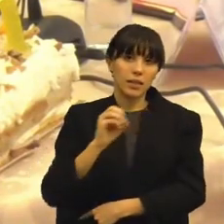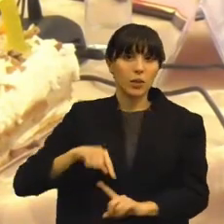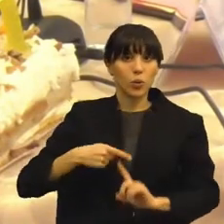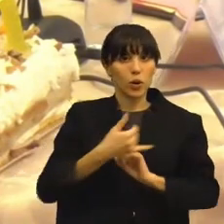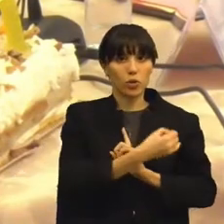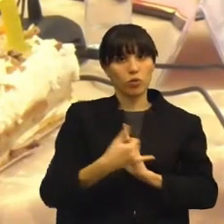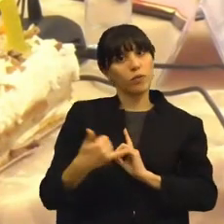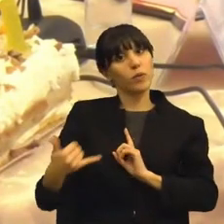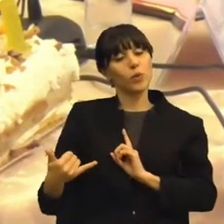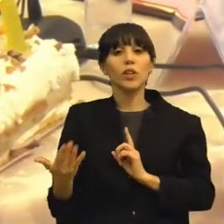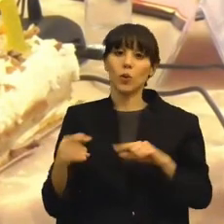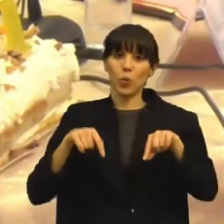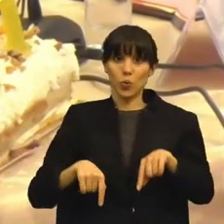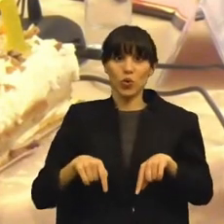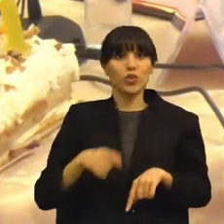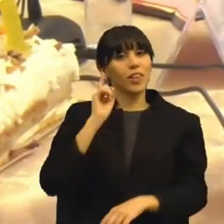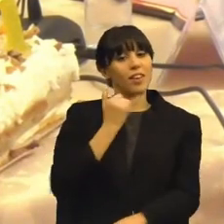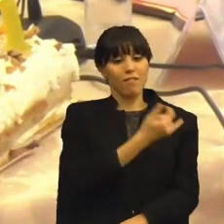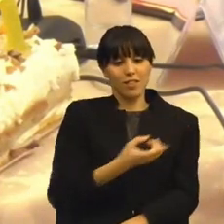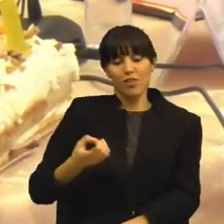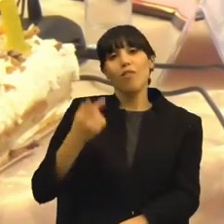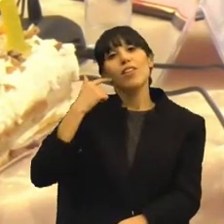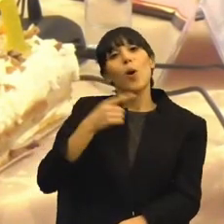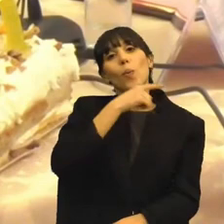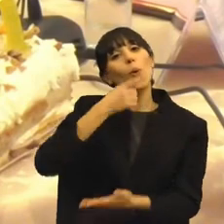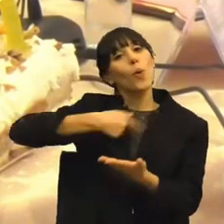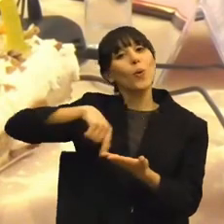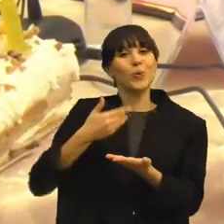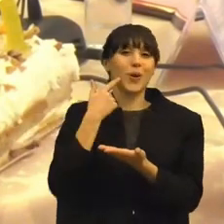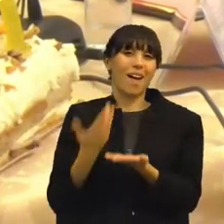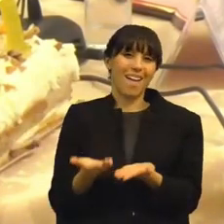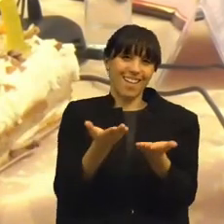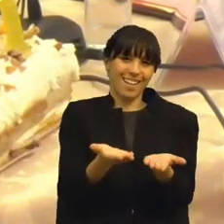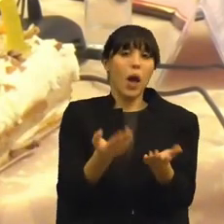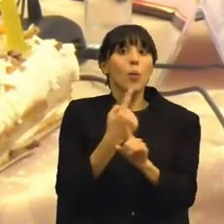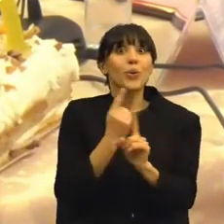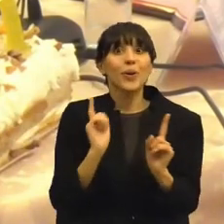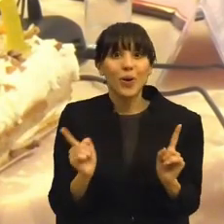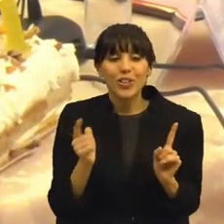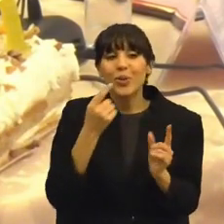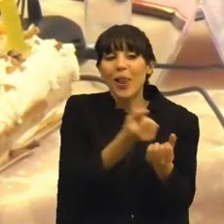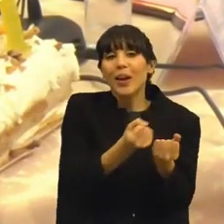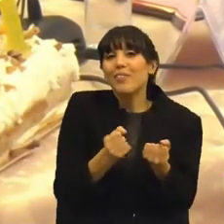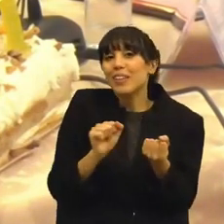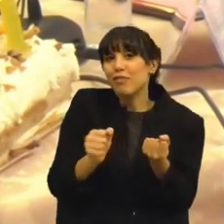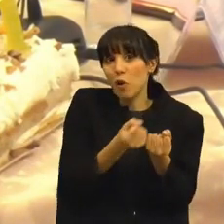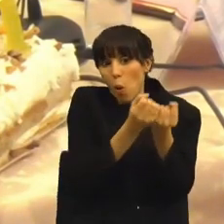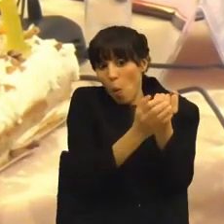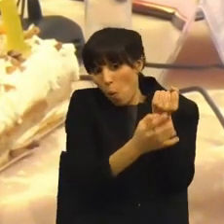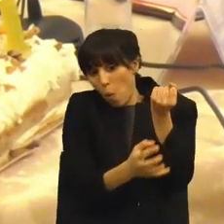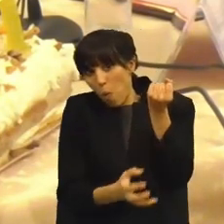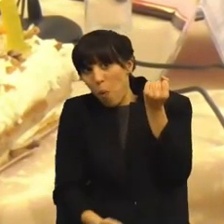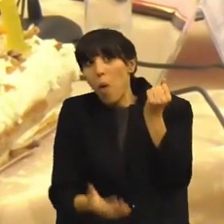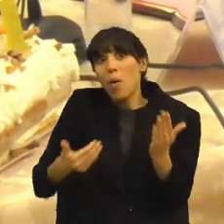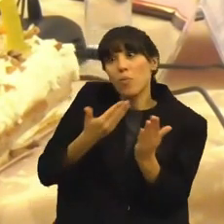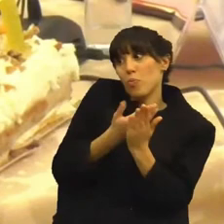30 de março de 2022. Por isso hoje estamos a 29 e por isso trouxemos-lhe este bolo, porque dentro dessa sua gaveta muito grande, onde põe as